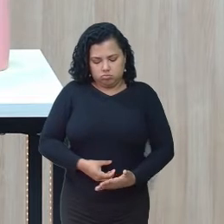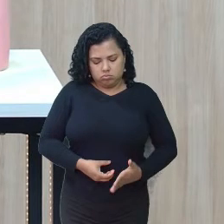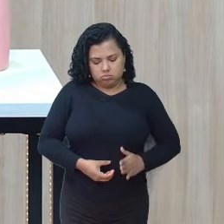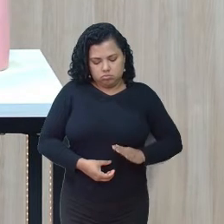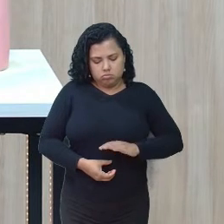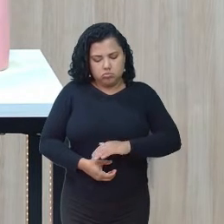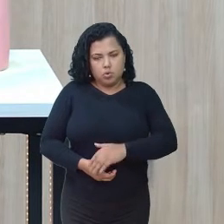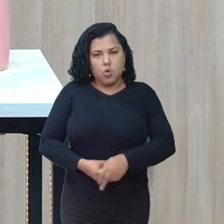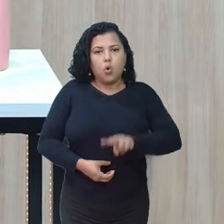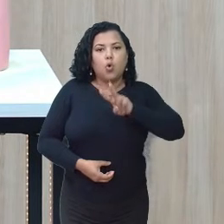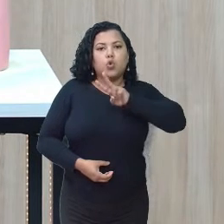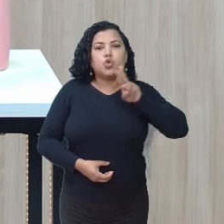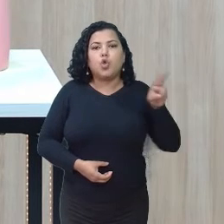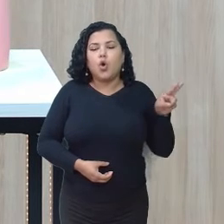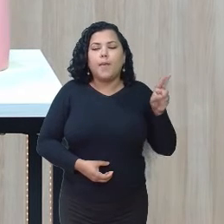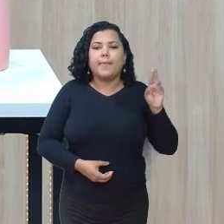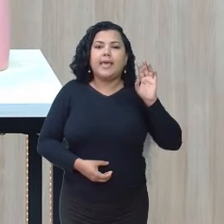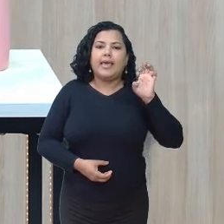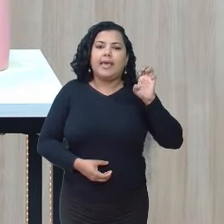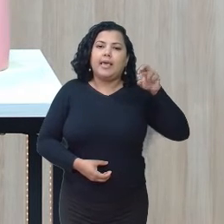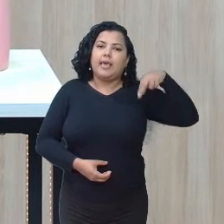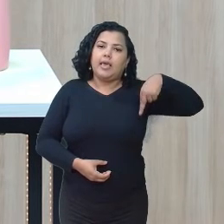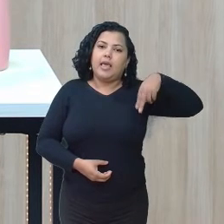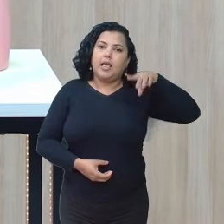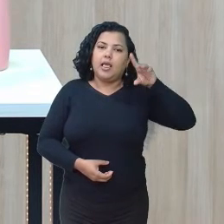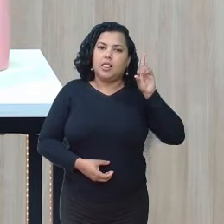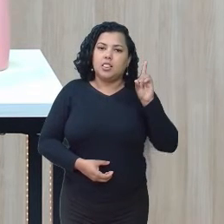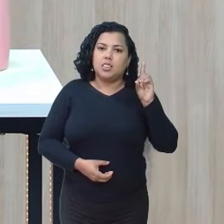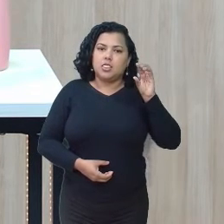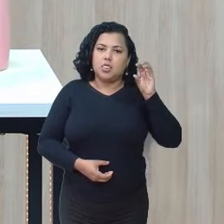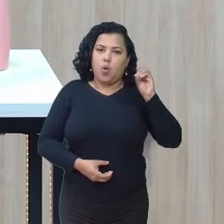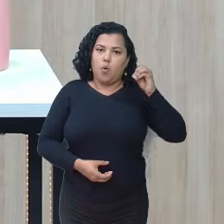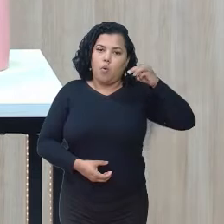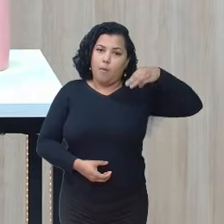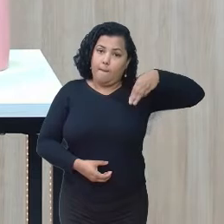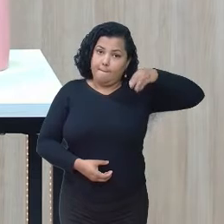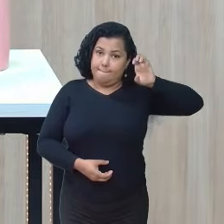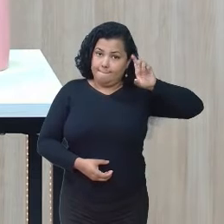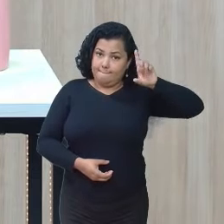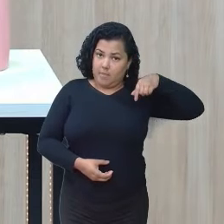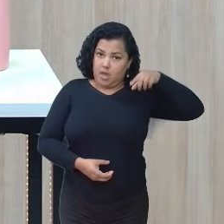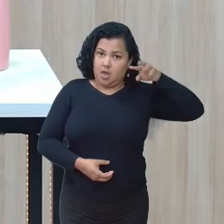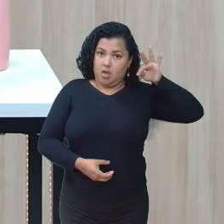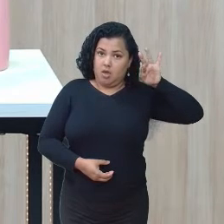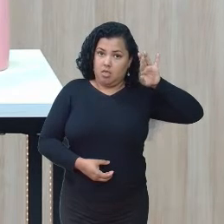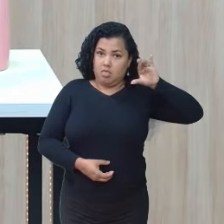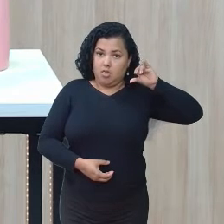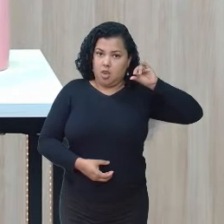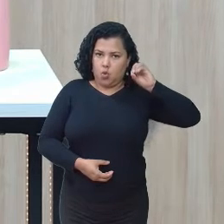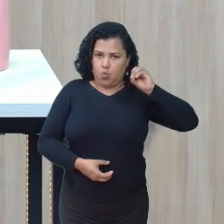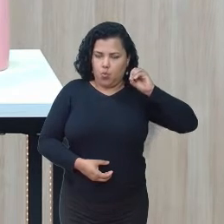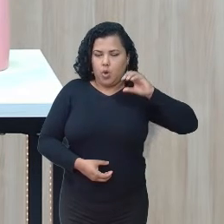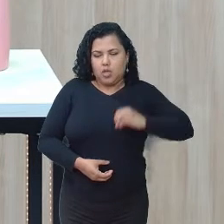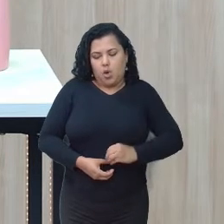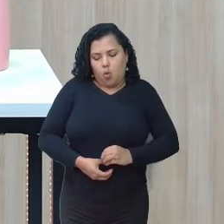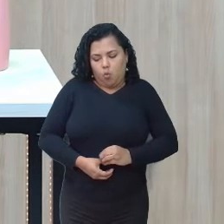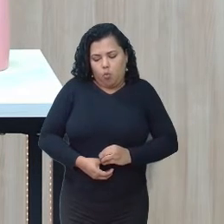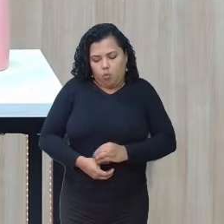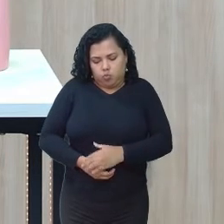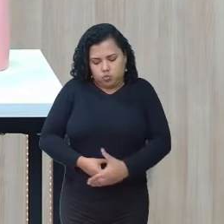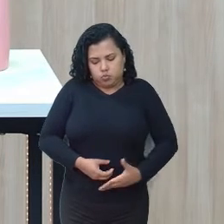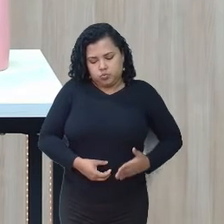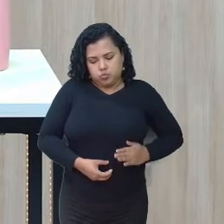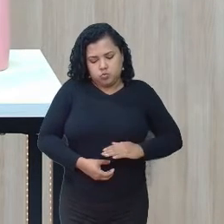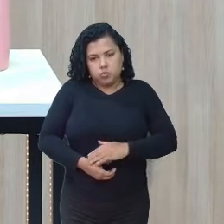é o endométrio. Então, ocorre uma descamação, junto com o sangue que já fica uma camada